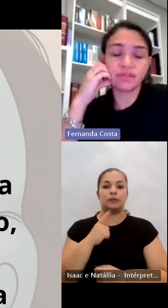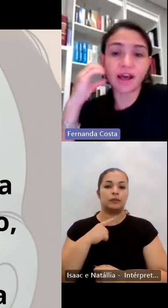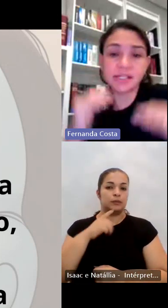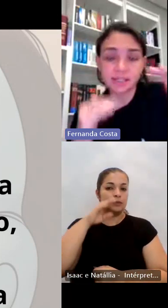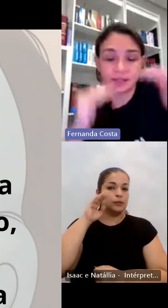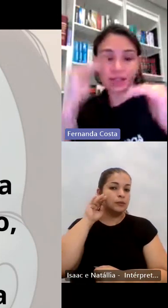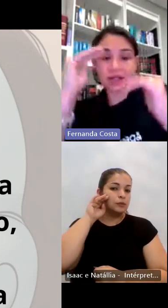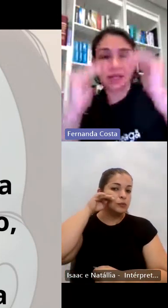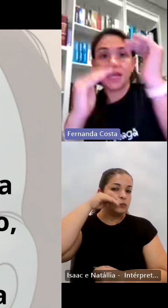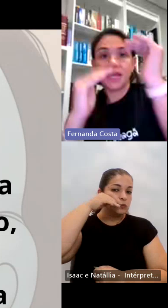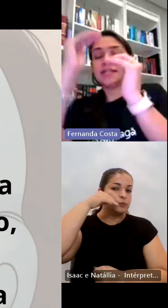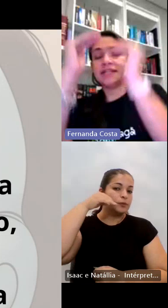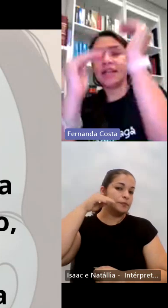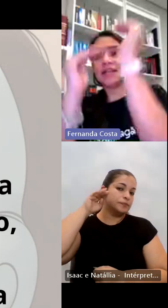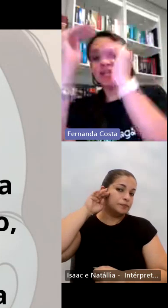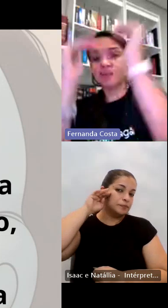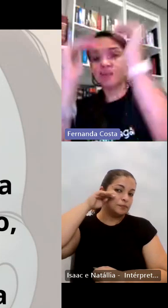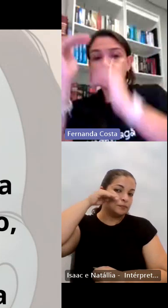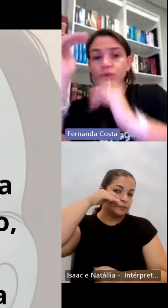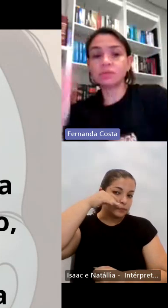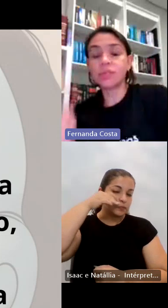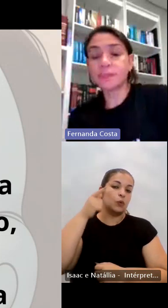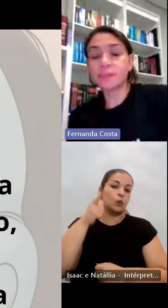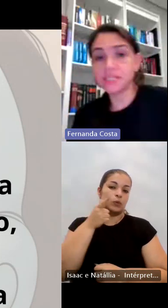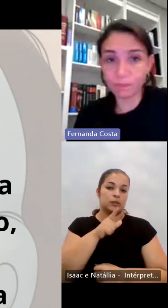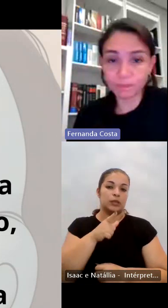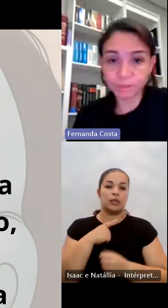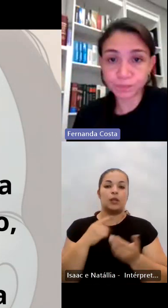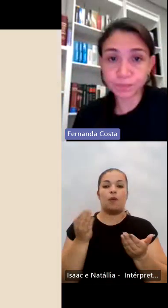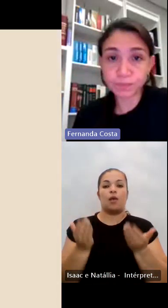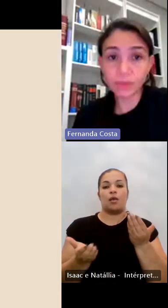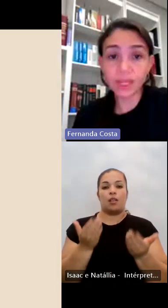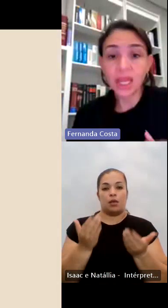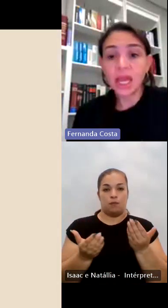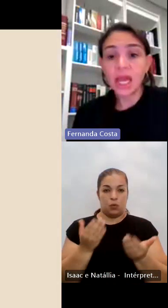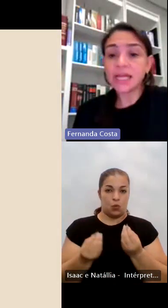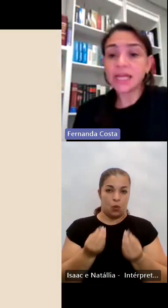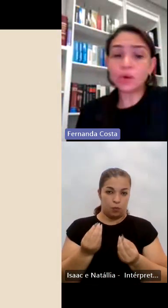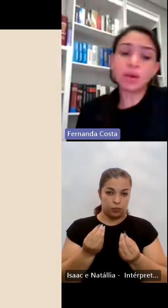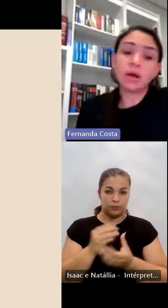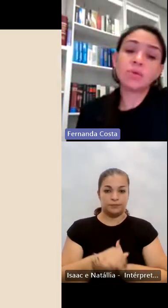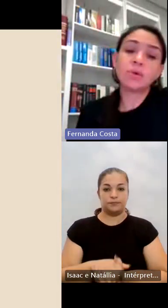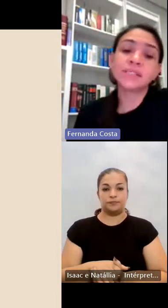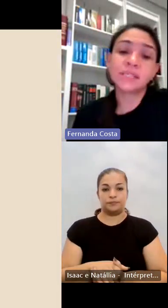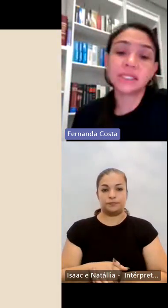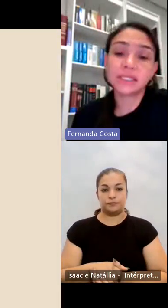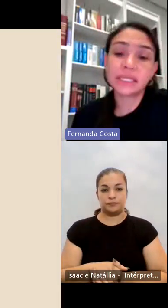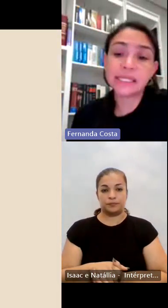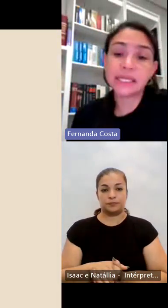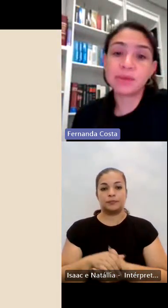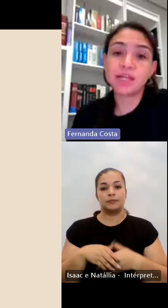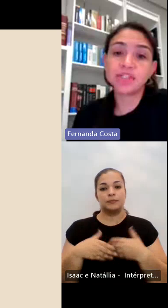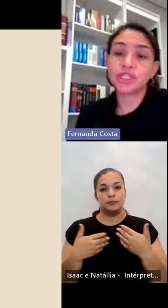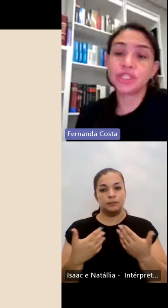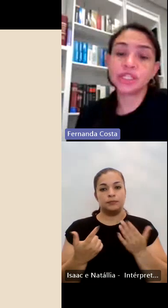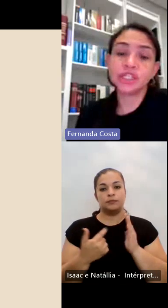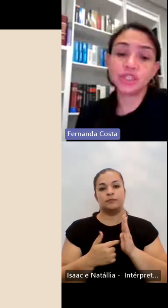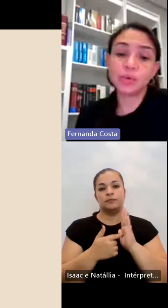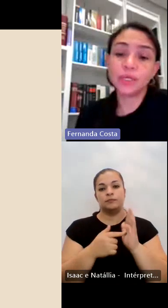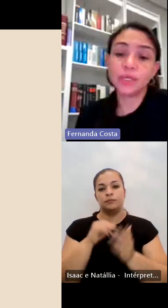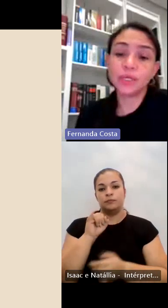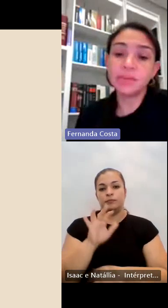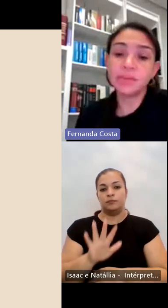auditiva faça esse equilíbrio da pressão. Aí eu coloco essa imagem